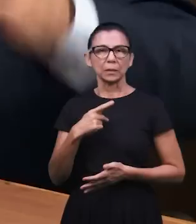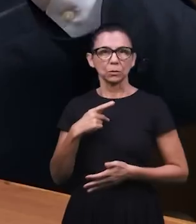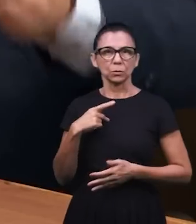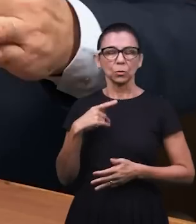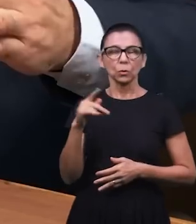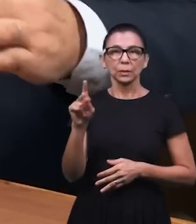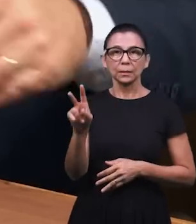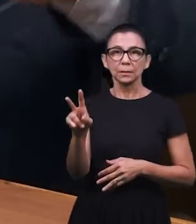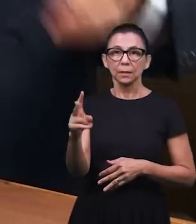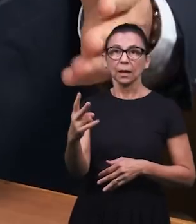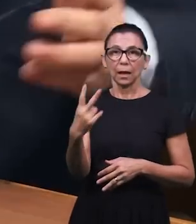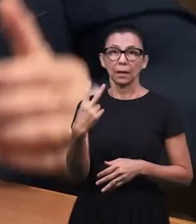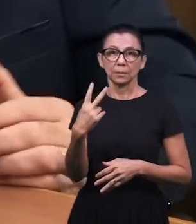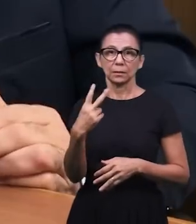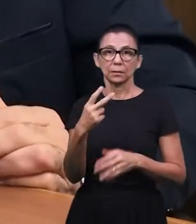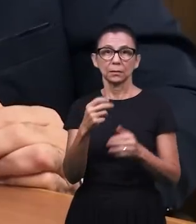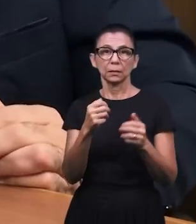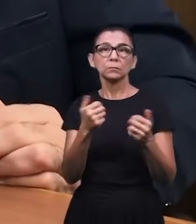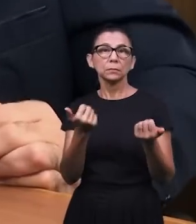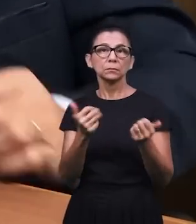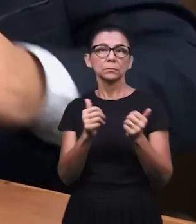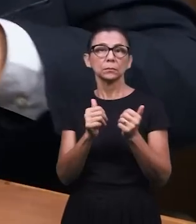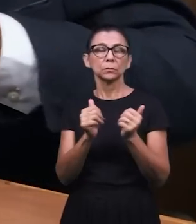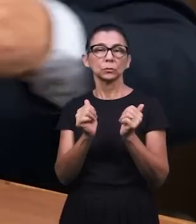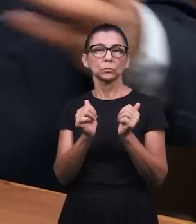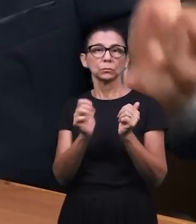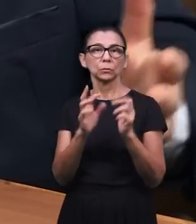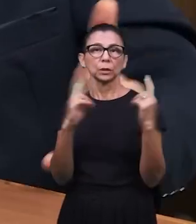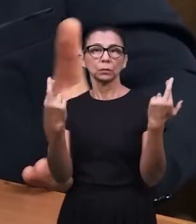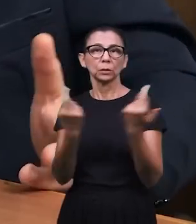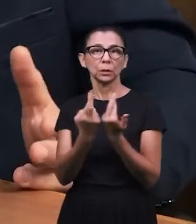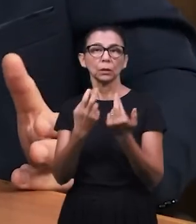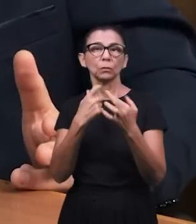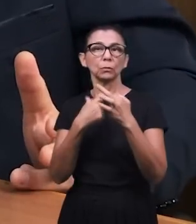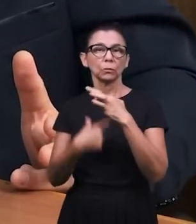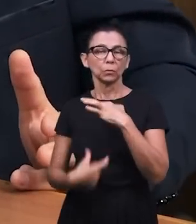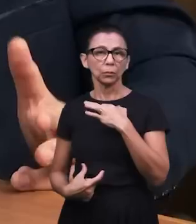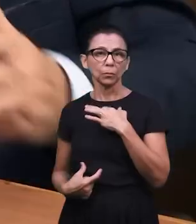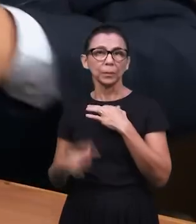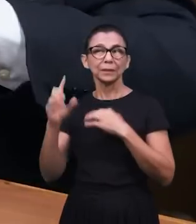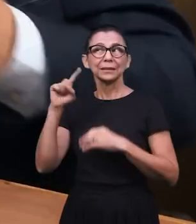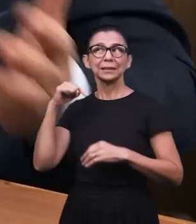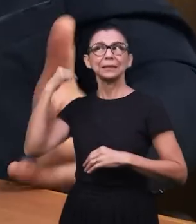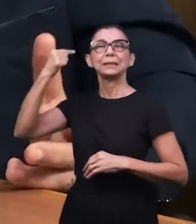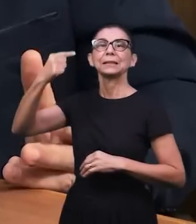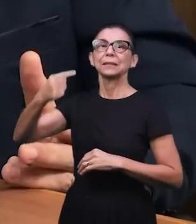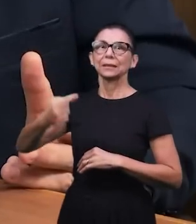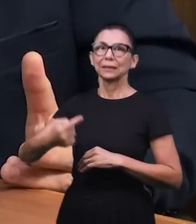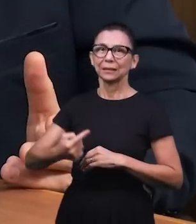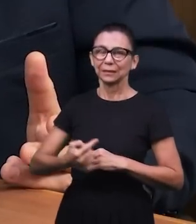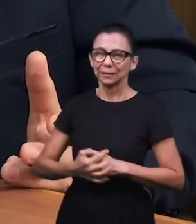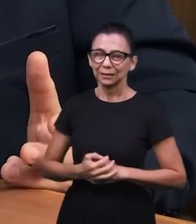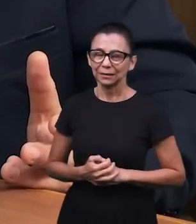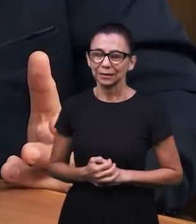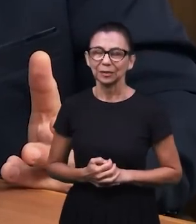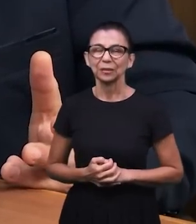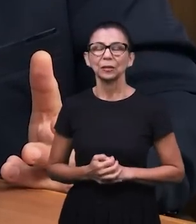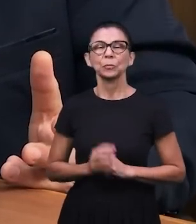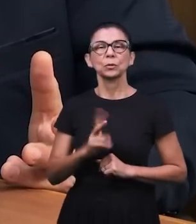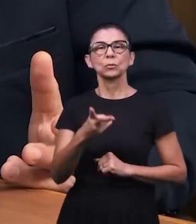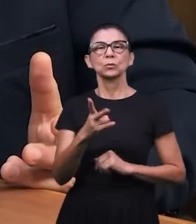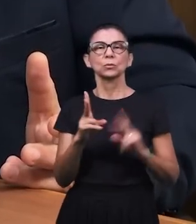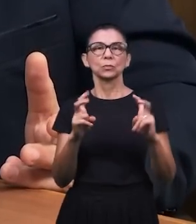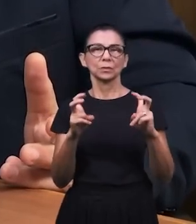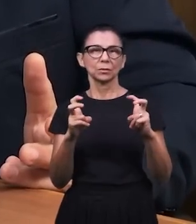que assistem o programa junto com os obreiros para depois tratarem dos assuntos que são abordados nas diversas edições do programa